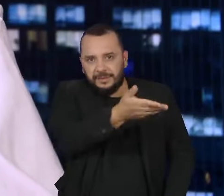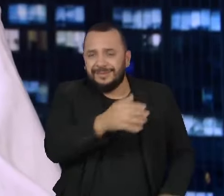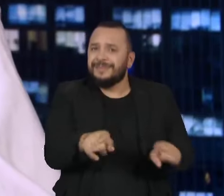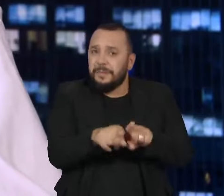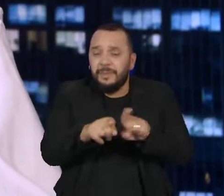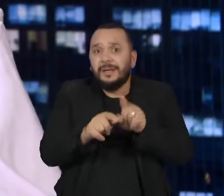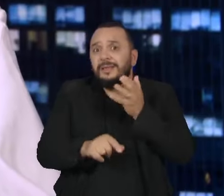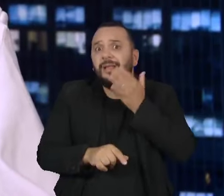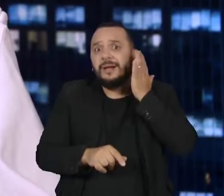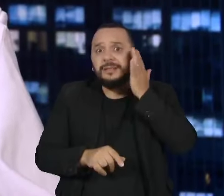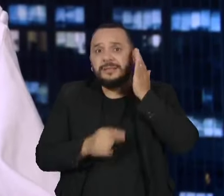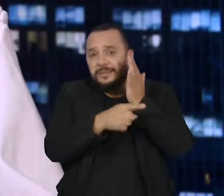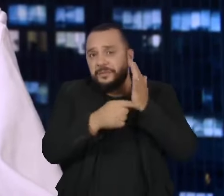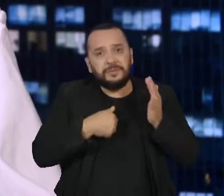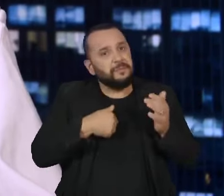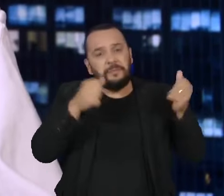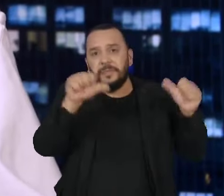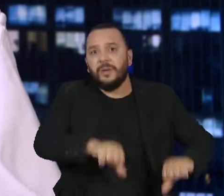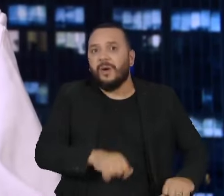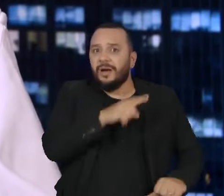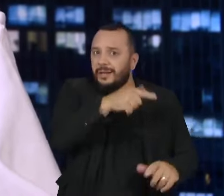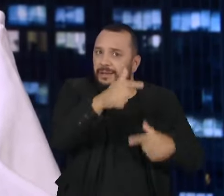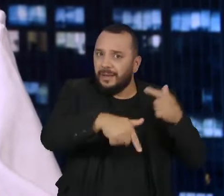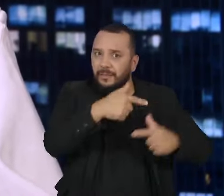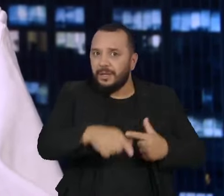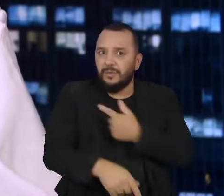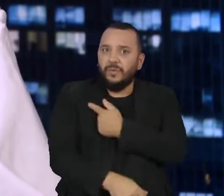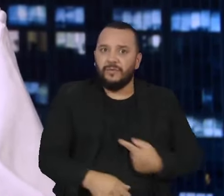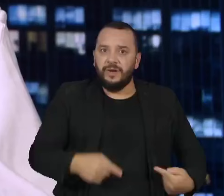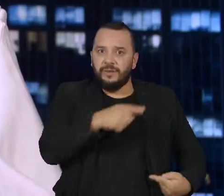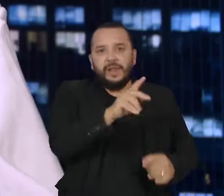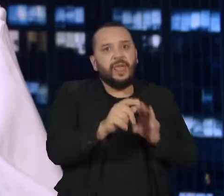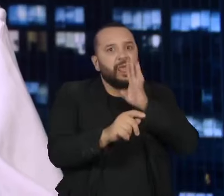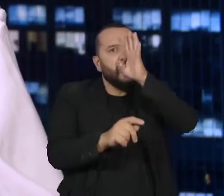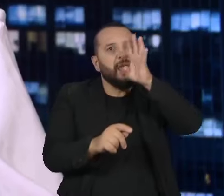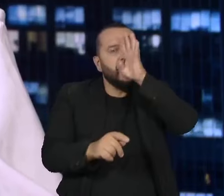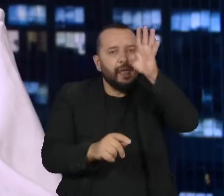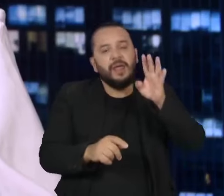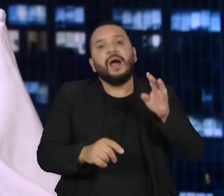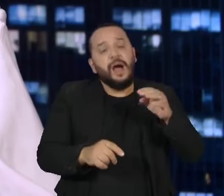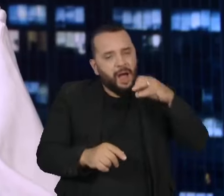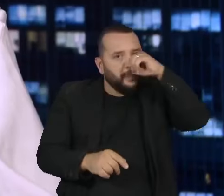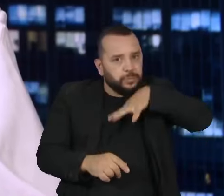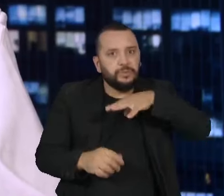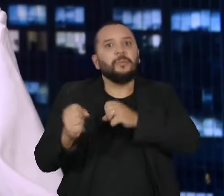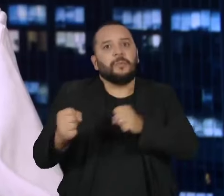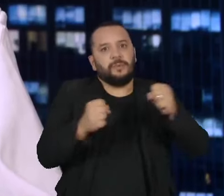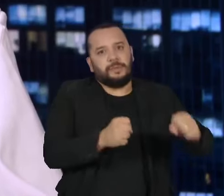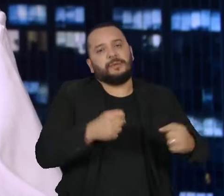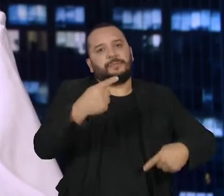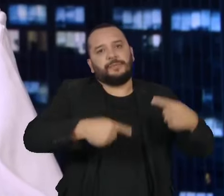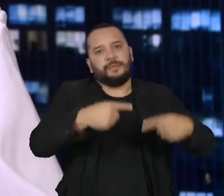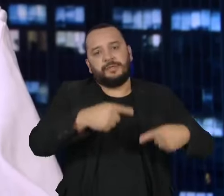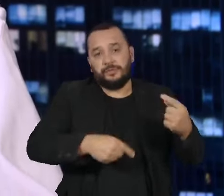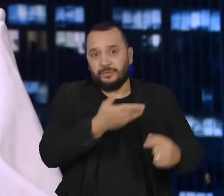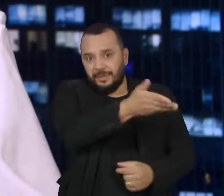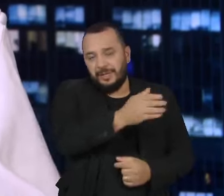ainda pior, porque ele tem a liturgia do cargo dele, ele não pode falar esse tipo de coisa, é um abuso de poder político, né, o que ele fez hoje.